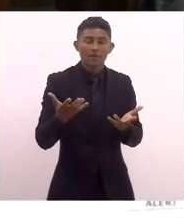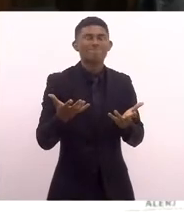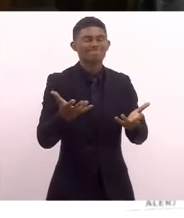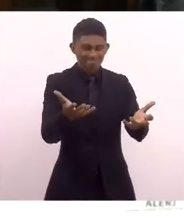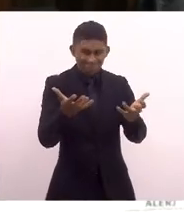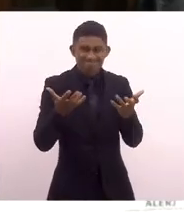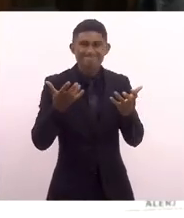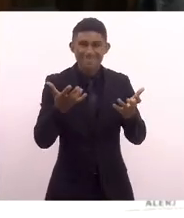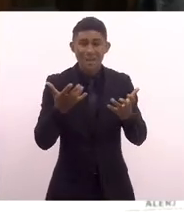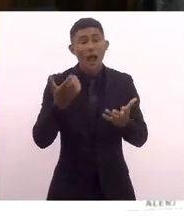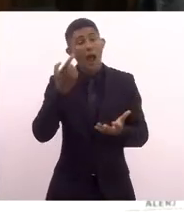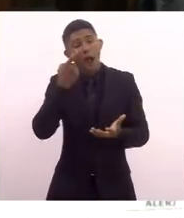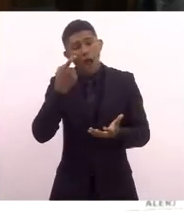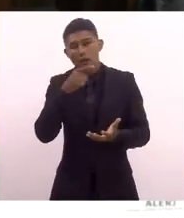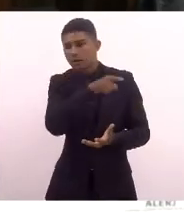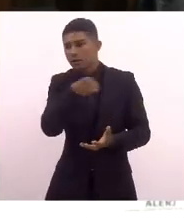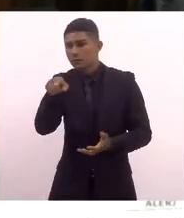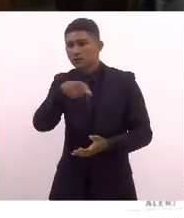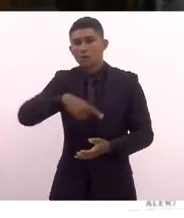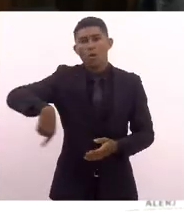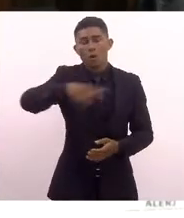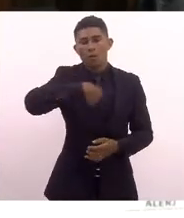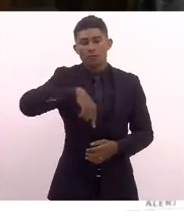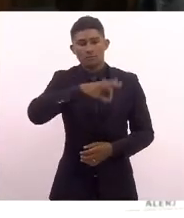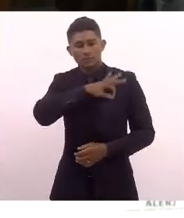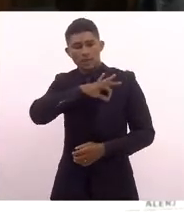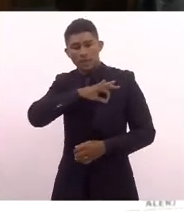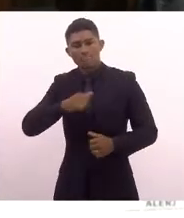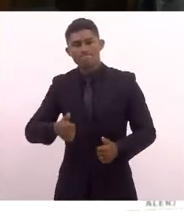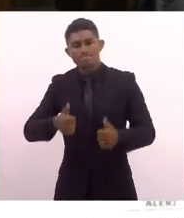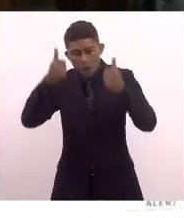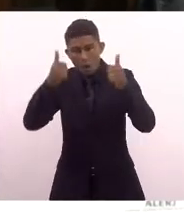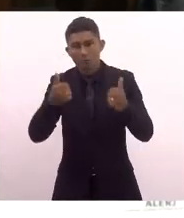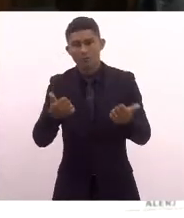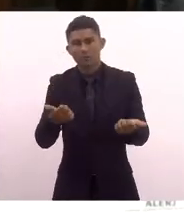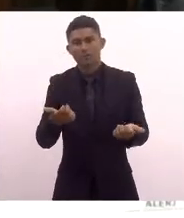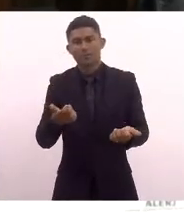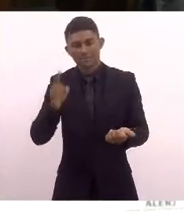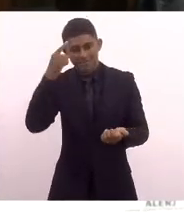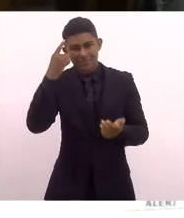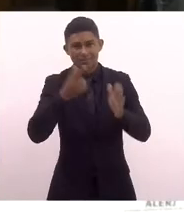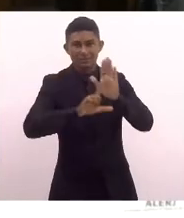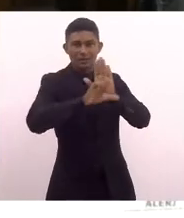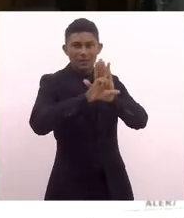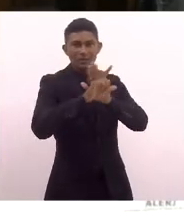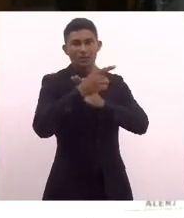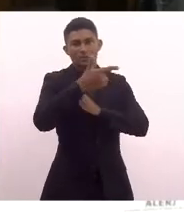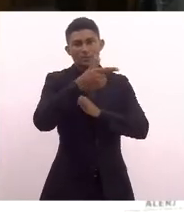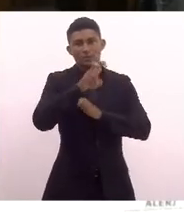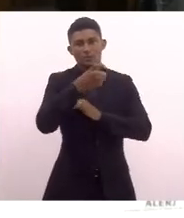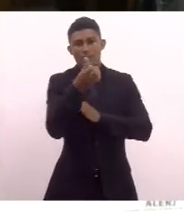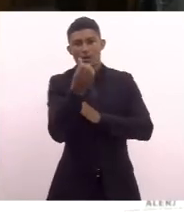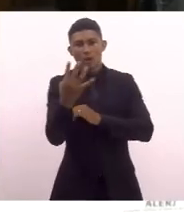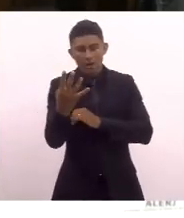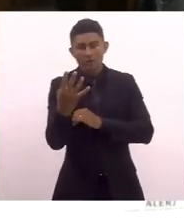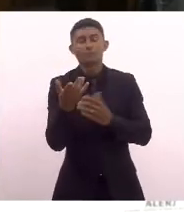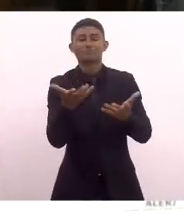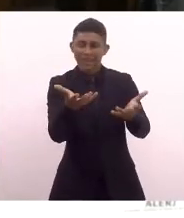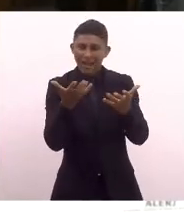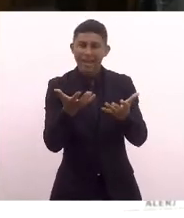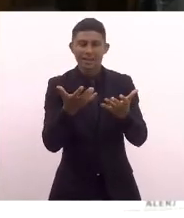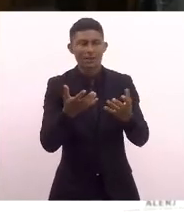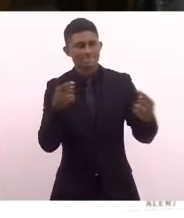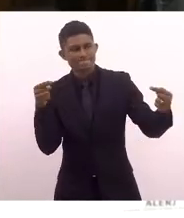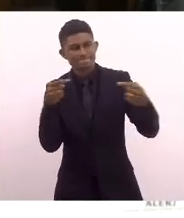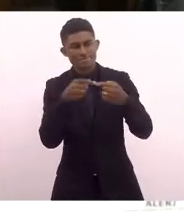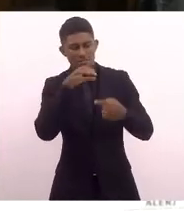aos contra-cheques, que é o tão sonhado piso da Lei 2564, né? Nós